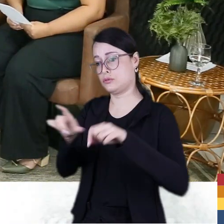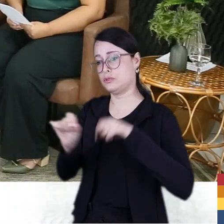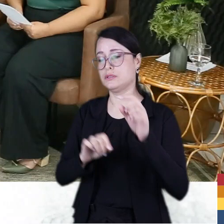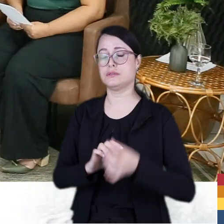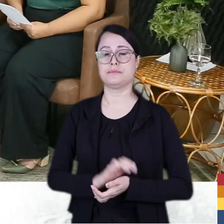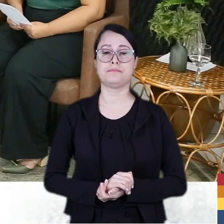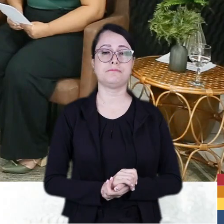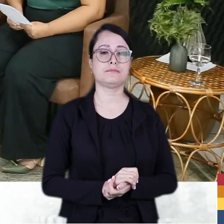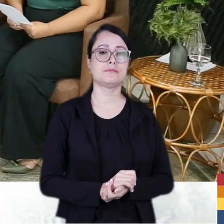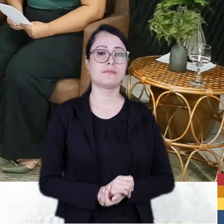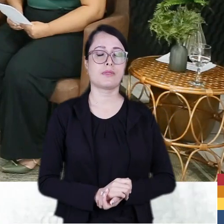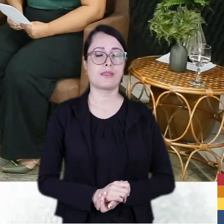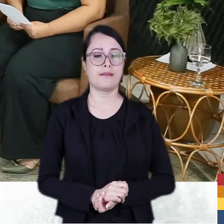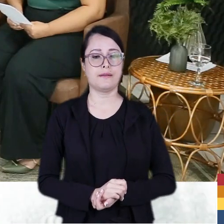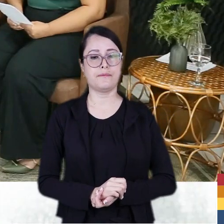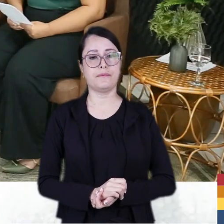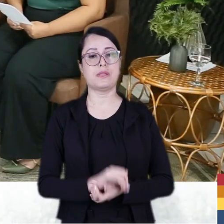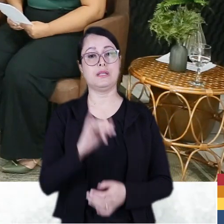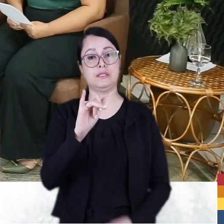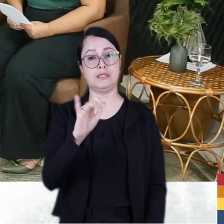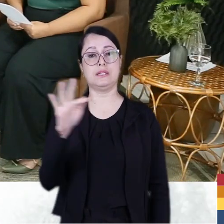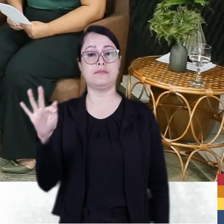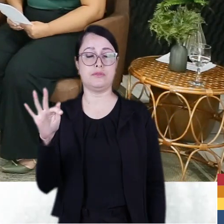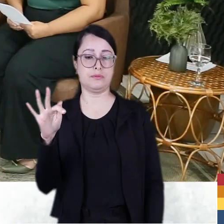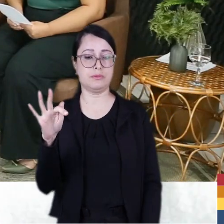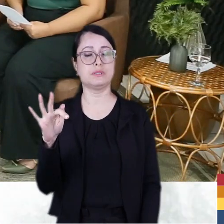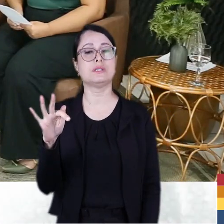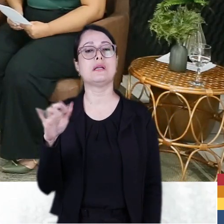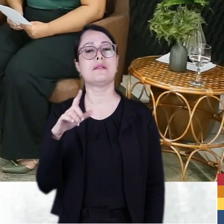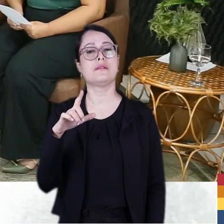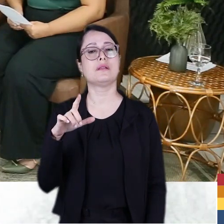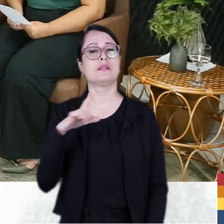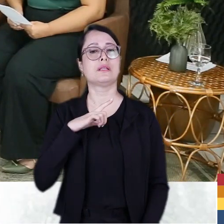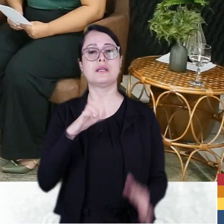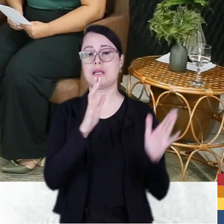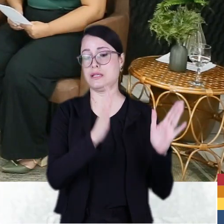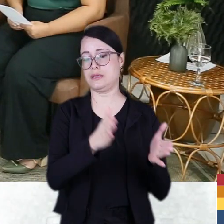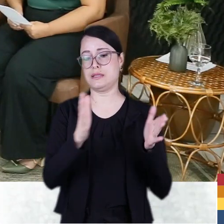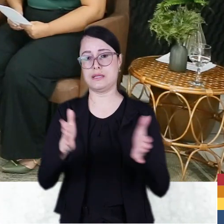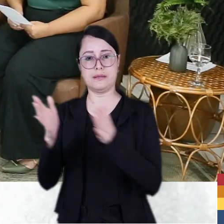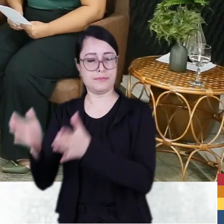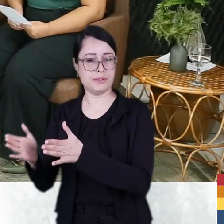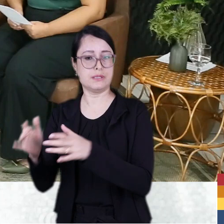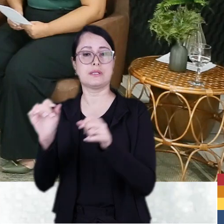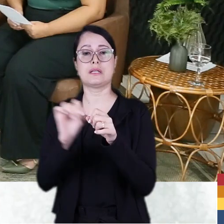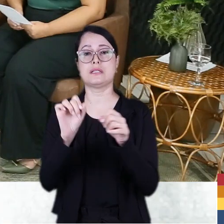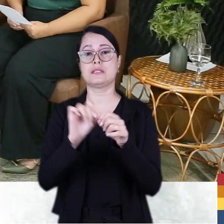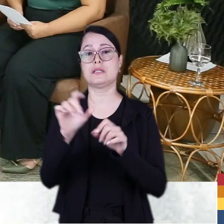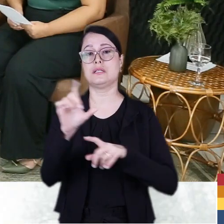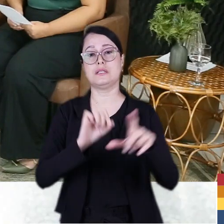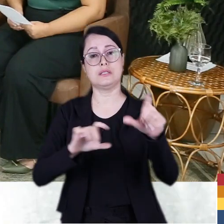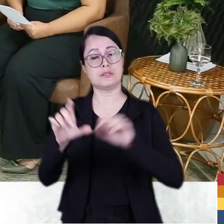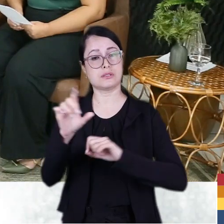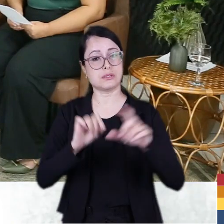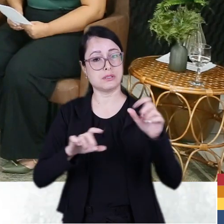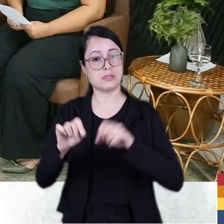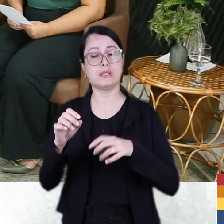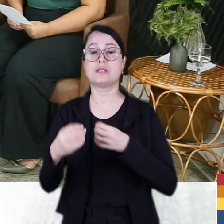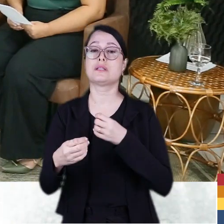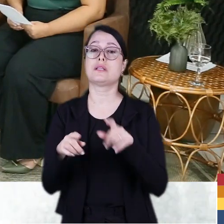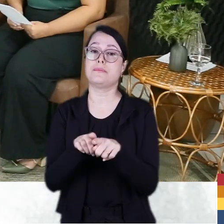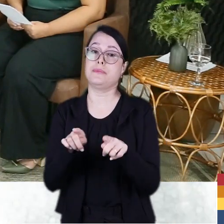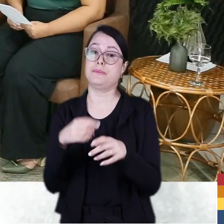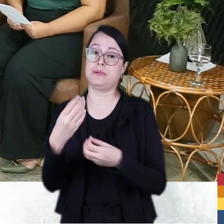mobilizando e fundamentando a escolha orientada pelos nossos estudantes a partir, né, dos componentes de projeto de vida e